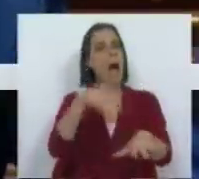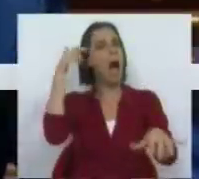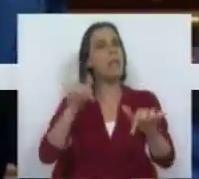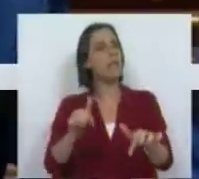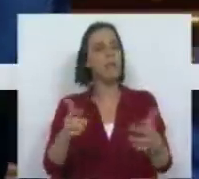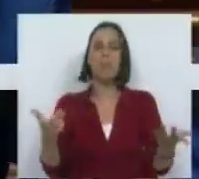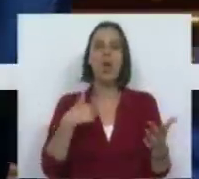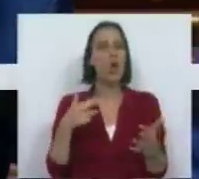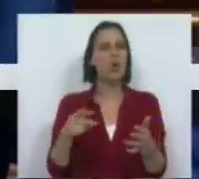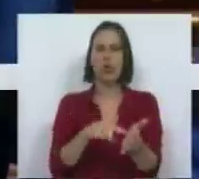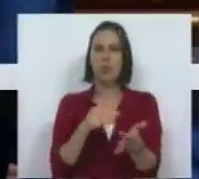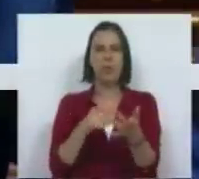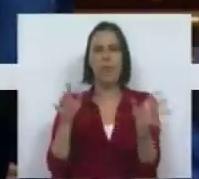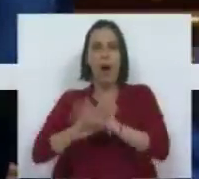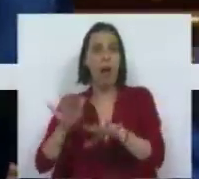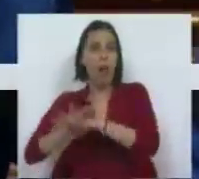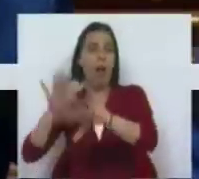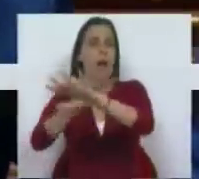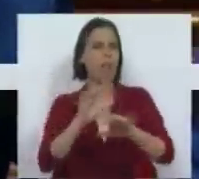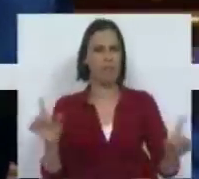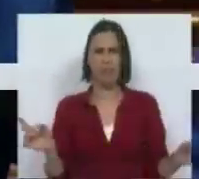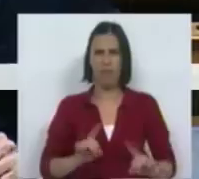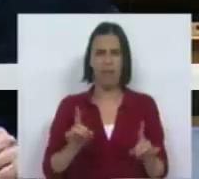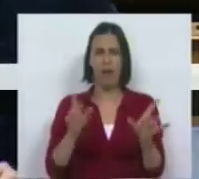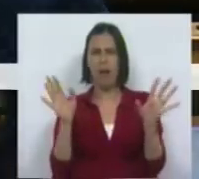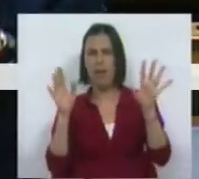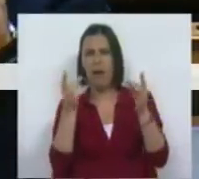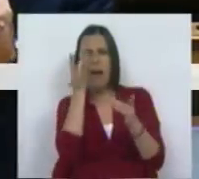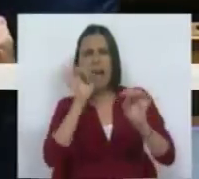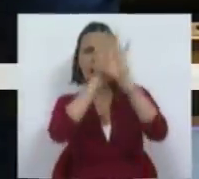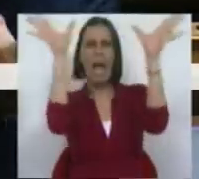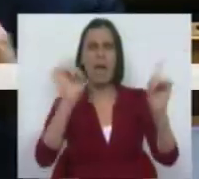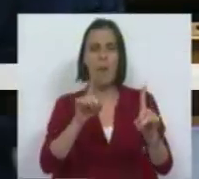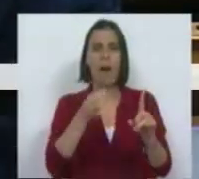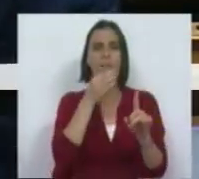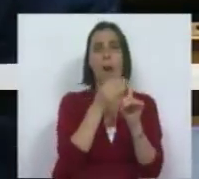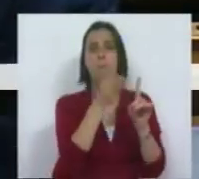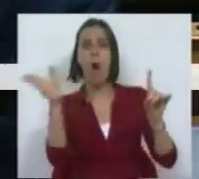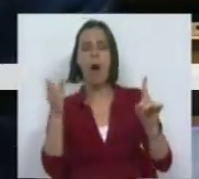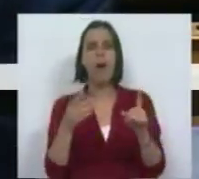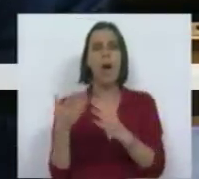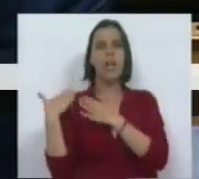Assembleia. Não esperava subterfúgios, não esperava a nebulosa, não esperava que fugisse à sua